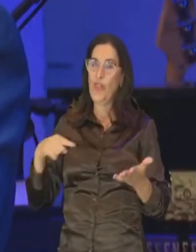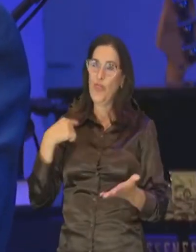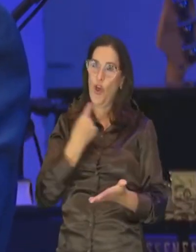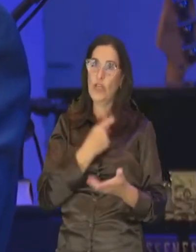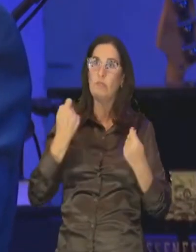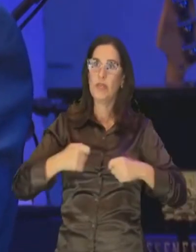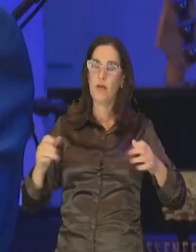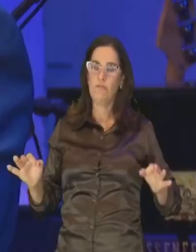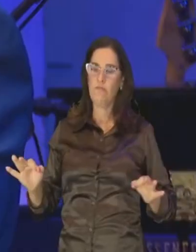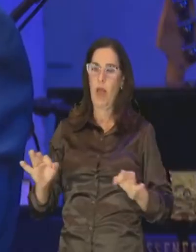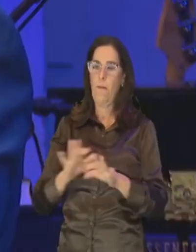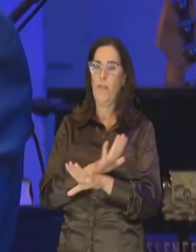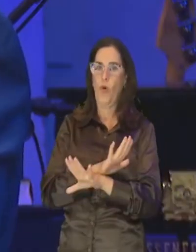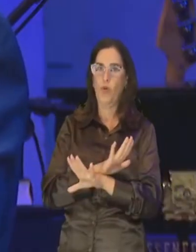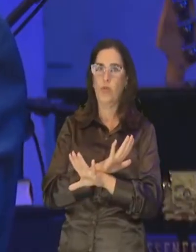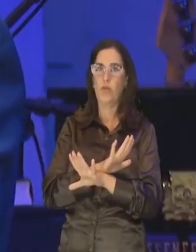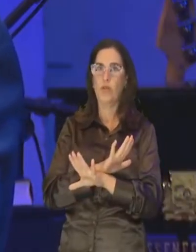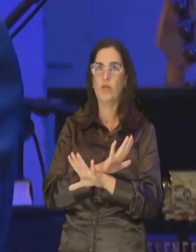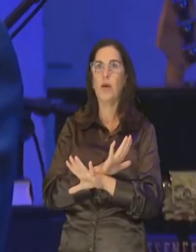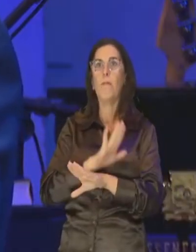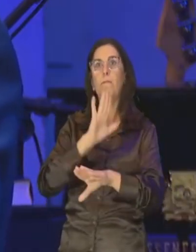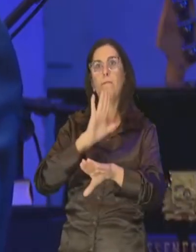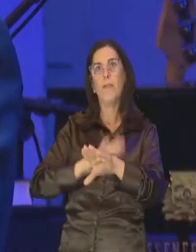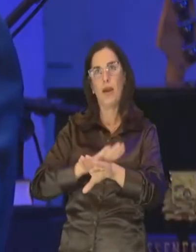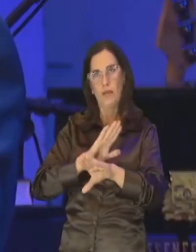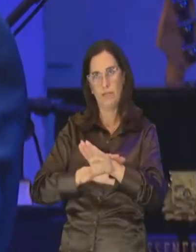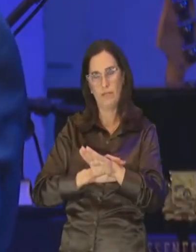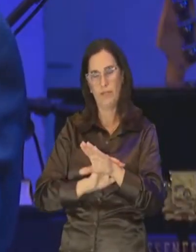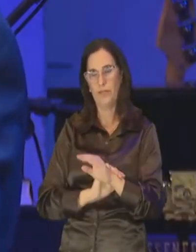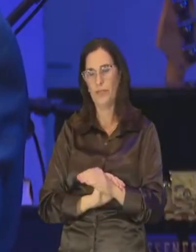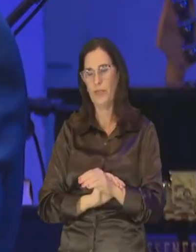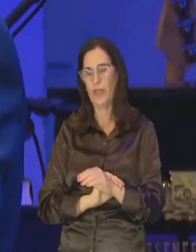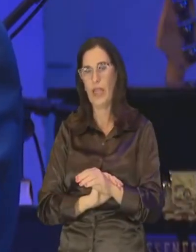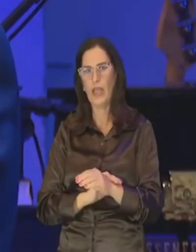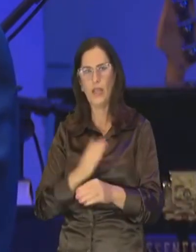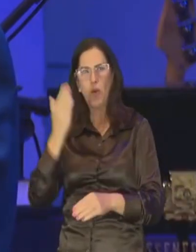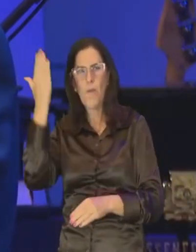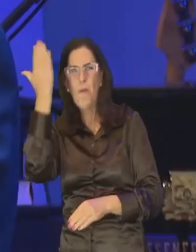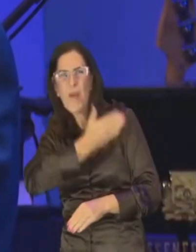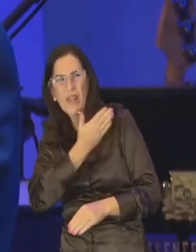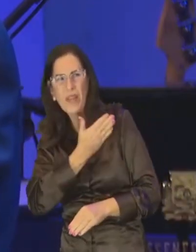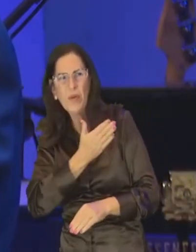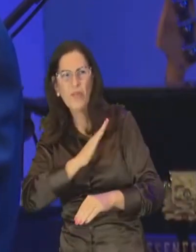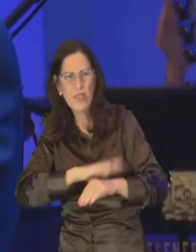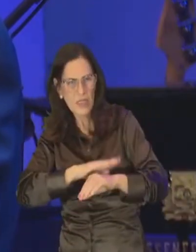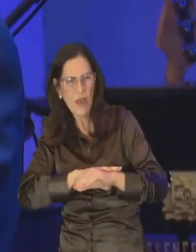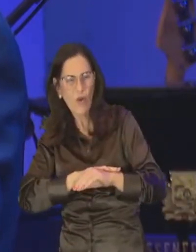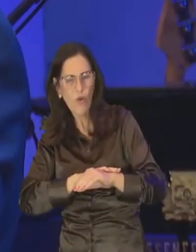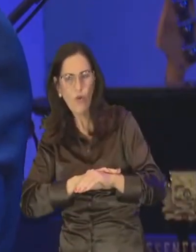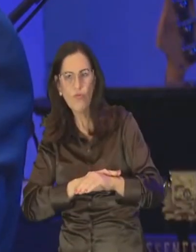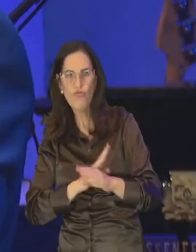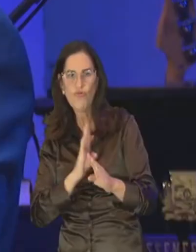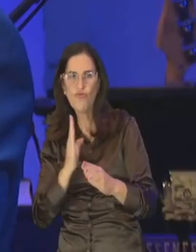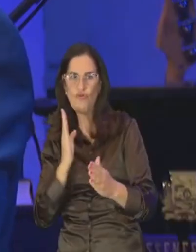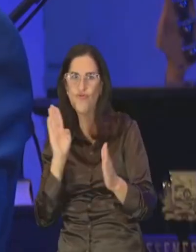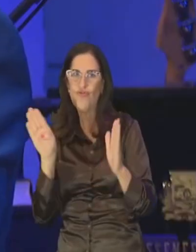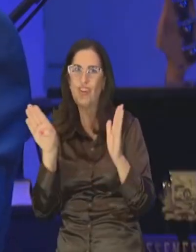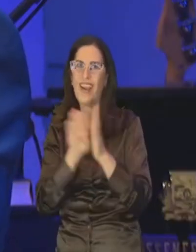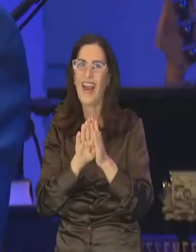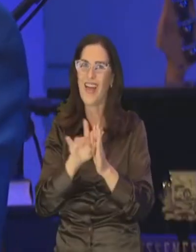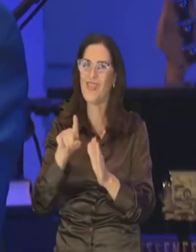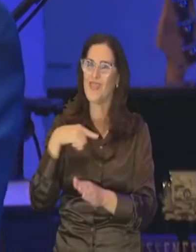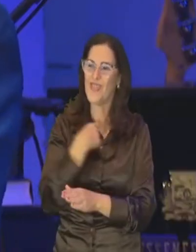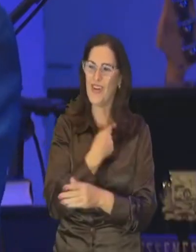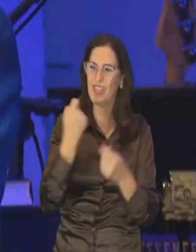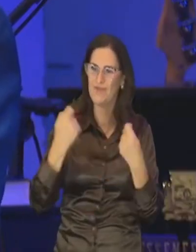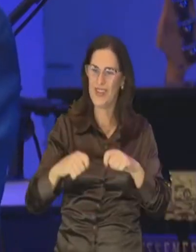estar pronto para as provações. E quando essas provações chegarem, nós precisamos